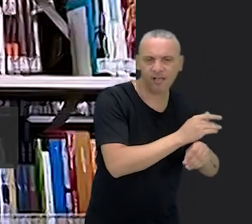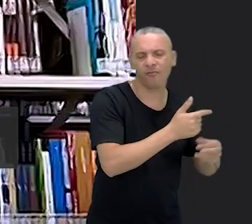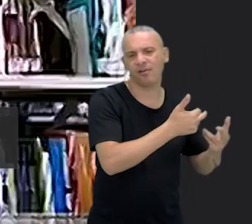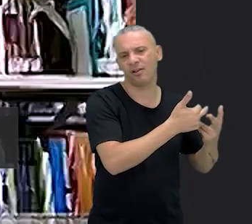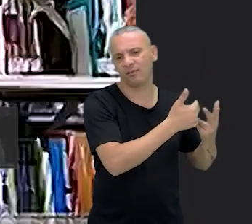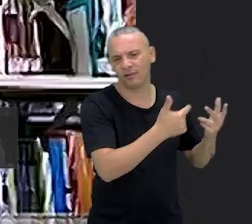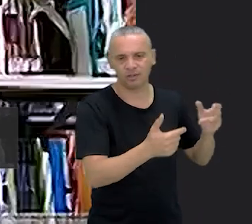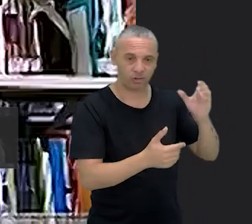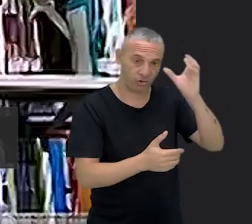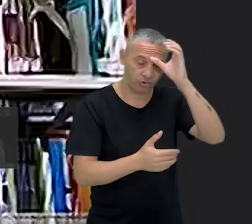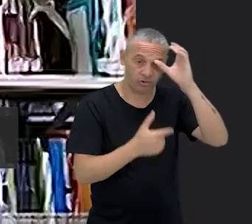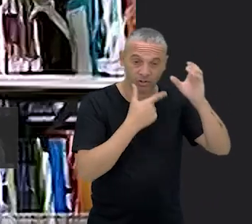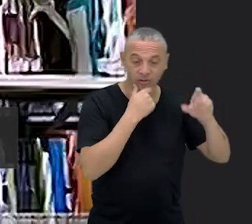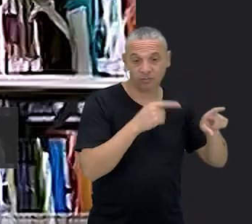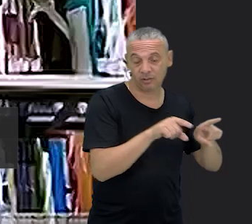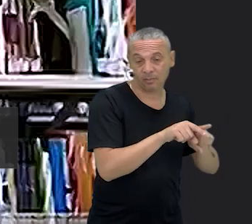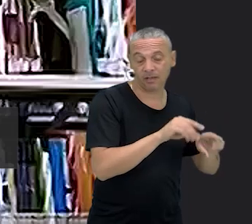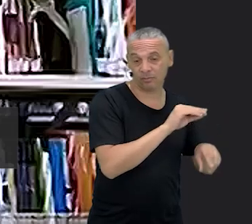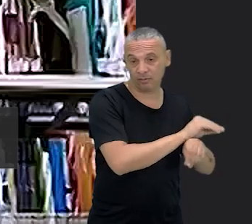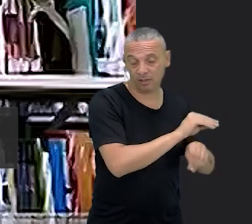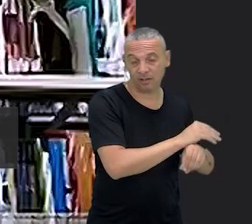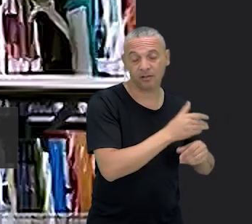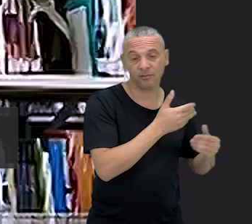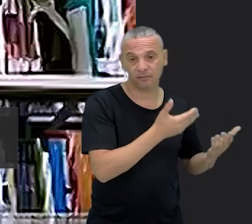também sutil perante a sociedade,